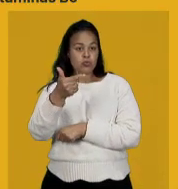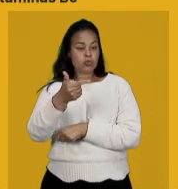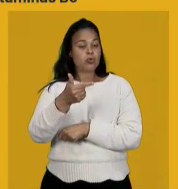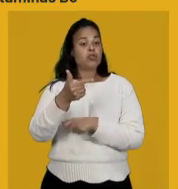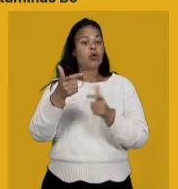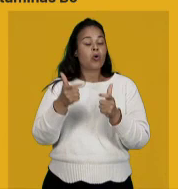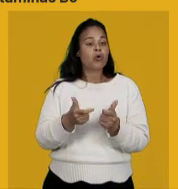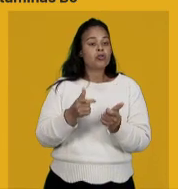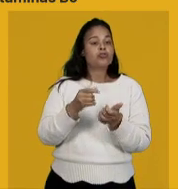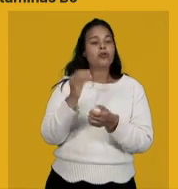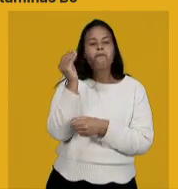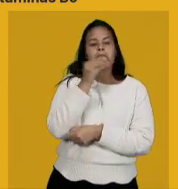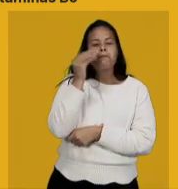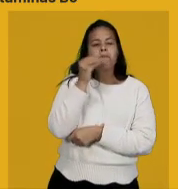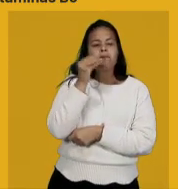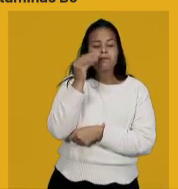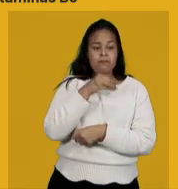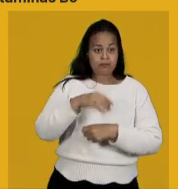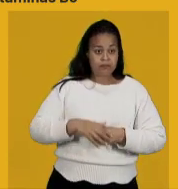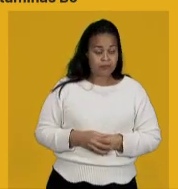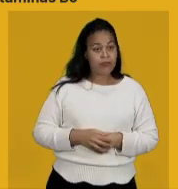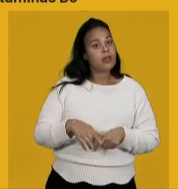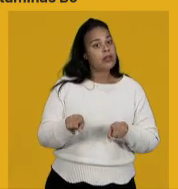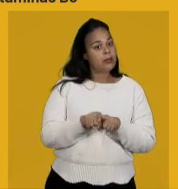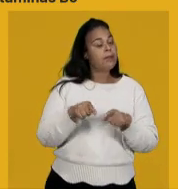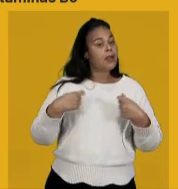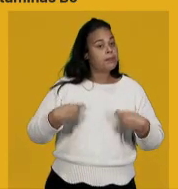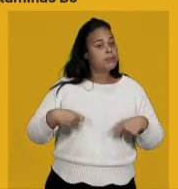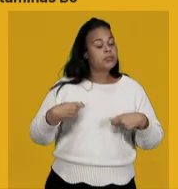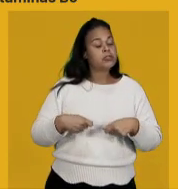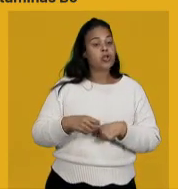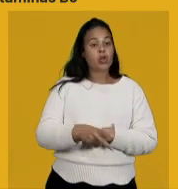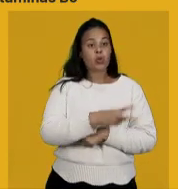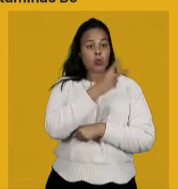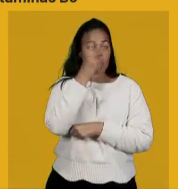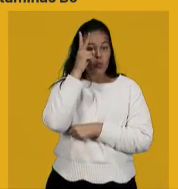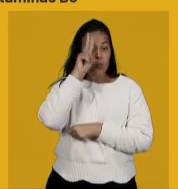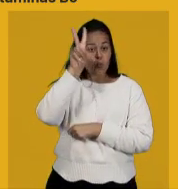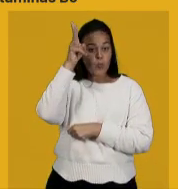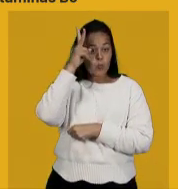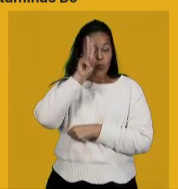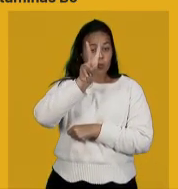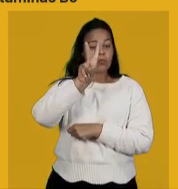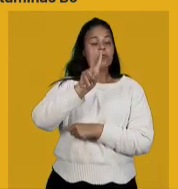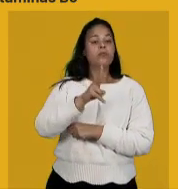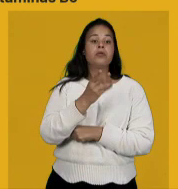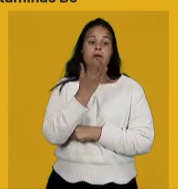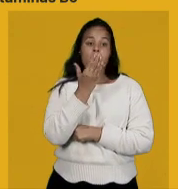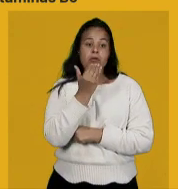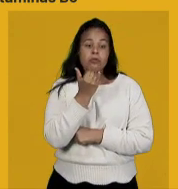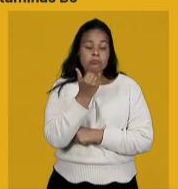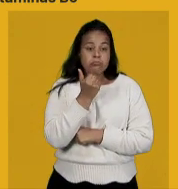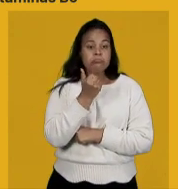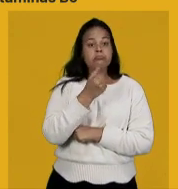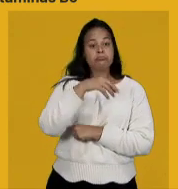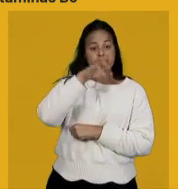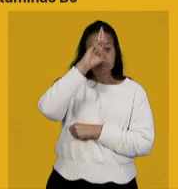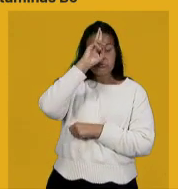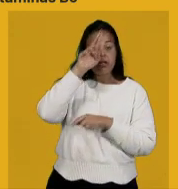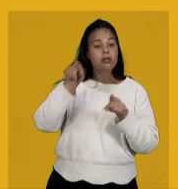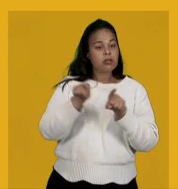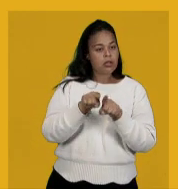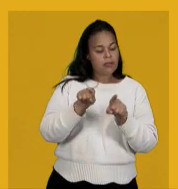anemias. De acordo com a pirâmide, seu consumo deve ser no máximo 2 vezes ao dia, no almoço e jantar, por exemplo, né? Pois